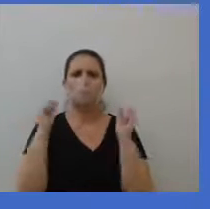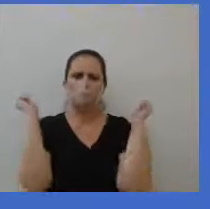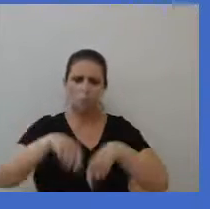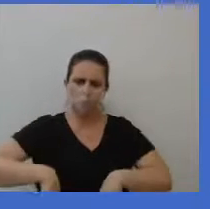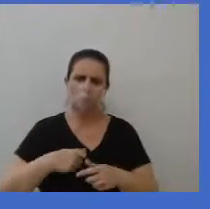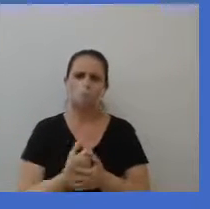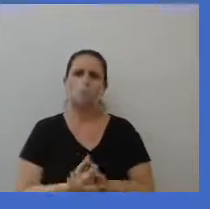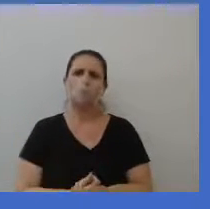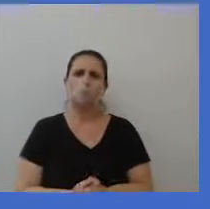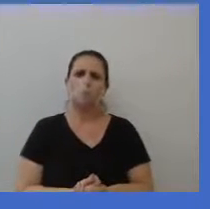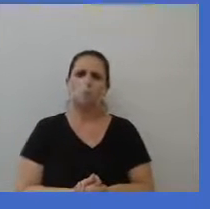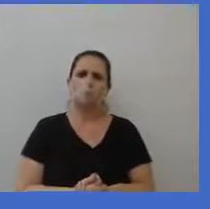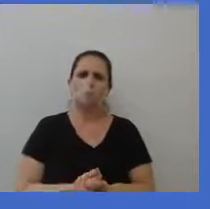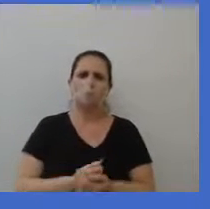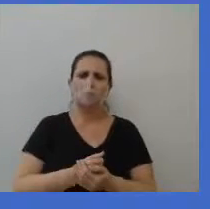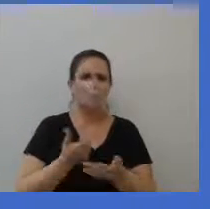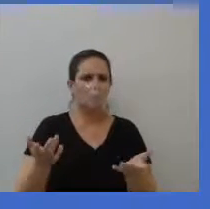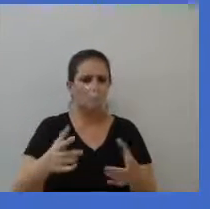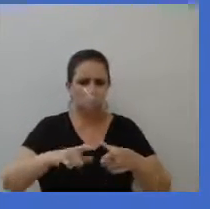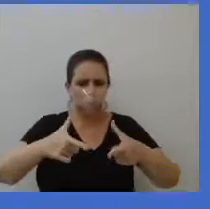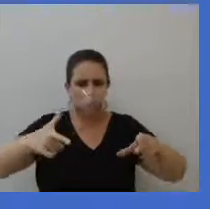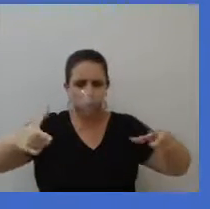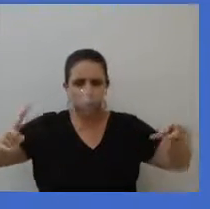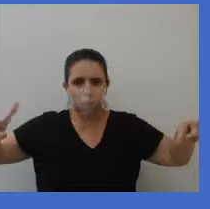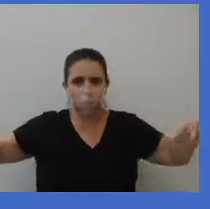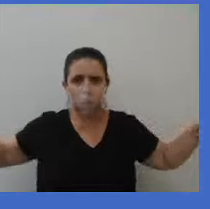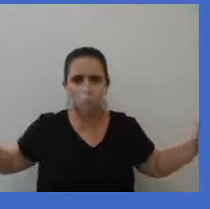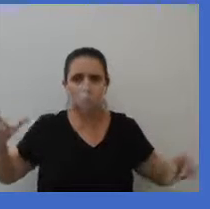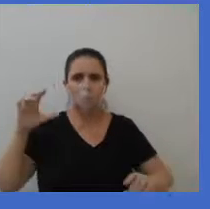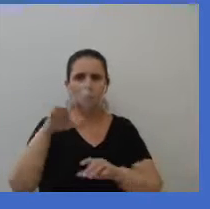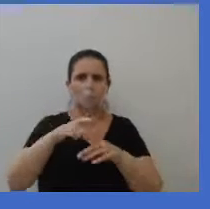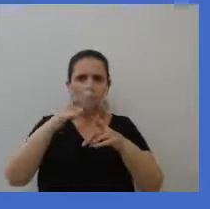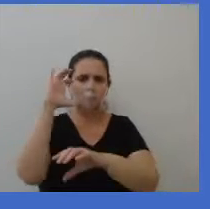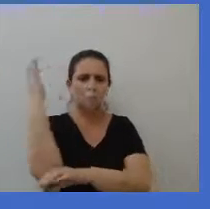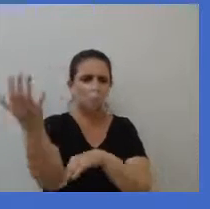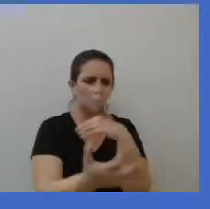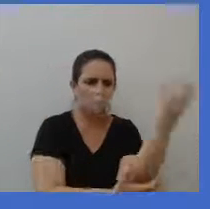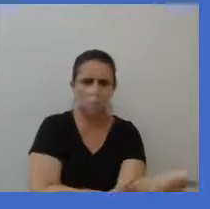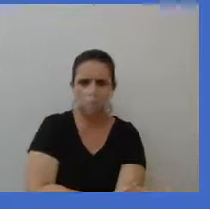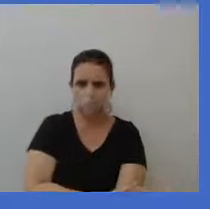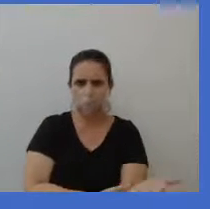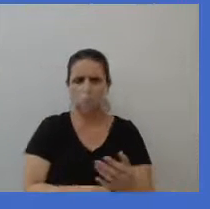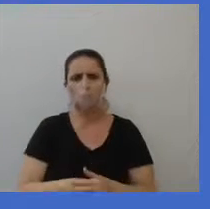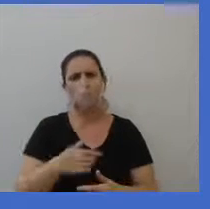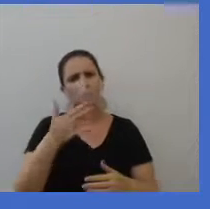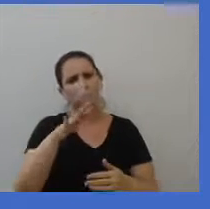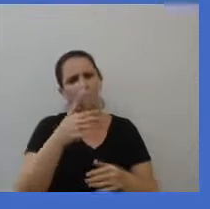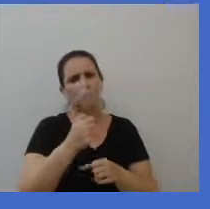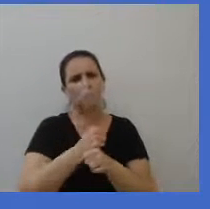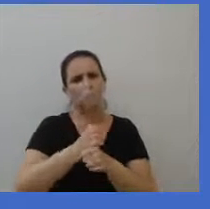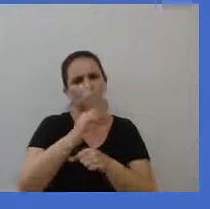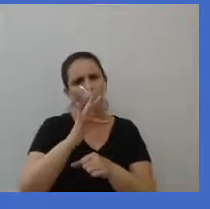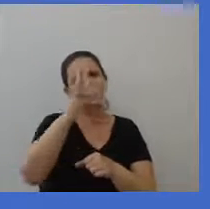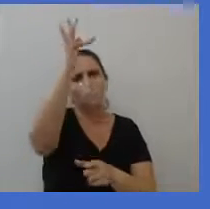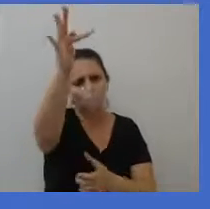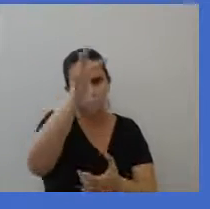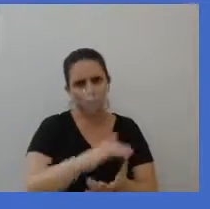coisas obrigatórias para qualquer um de nós, leitores, nos dias de hoje. Bem, o que vocês estão vendo